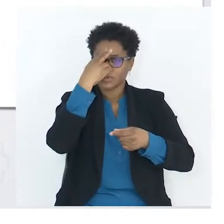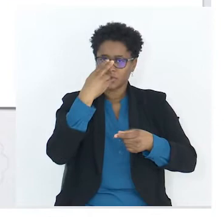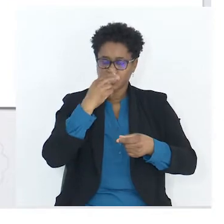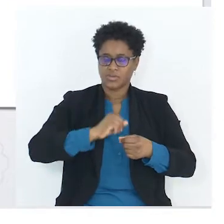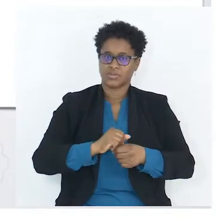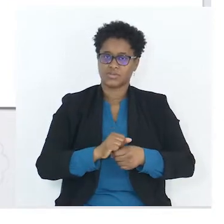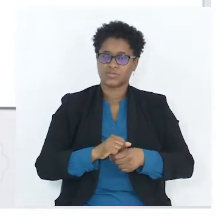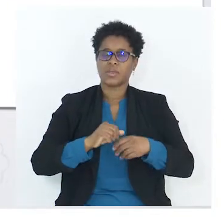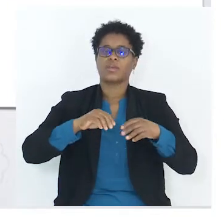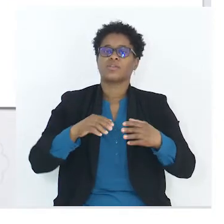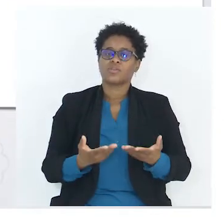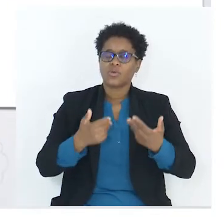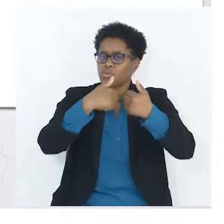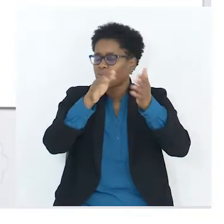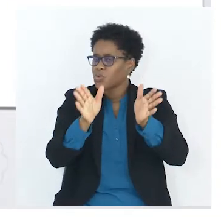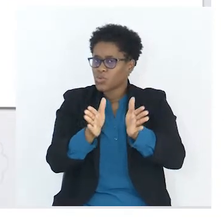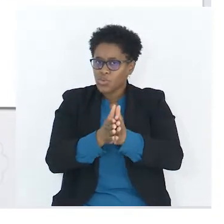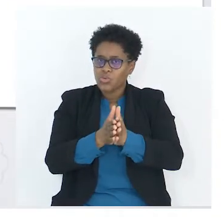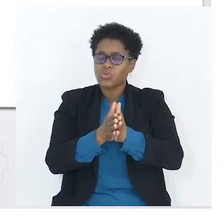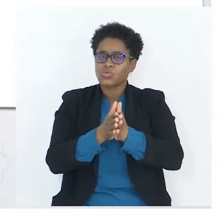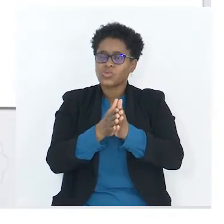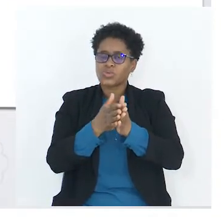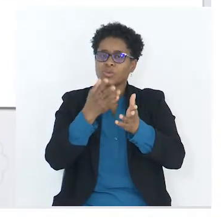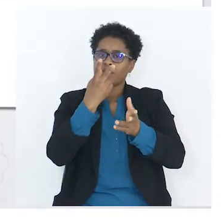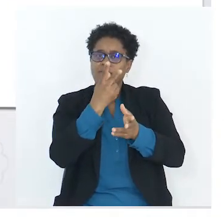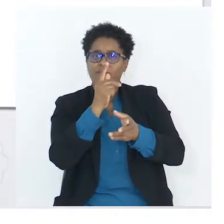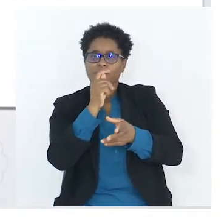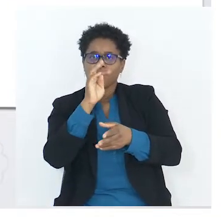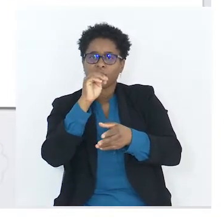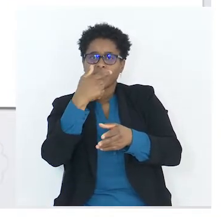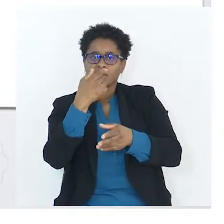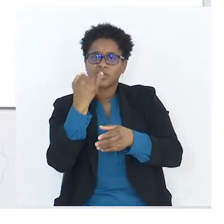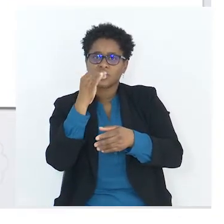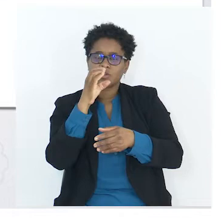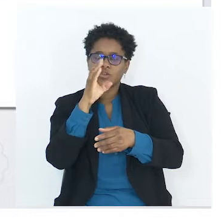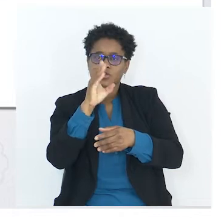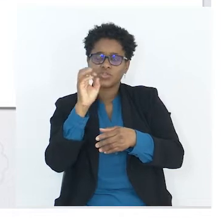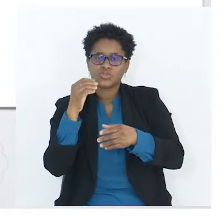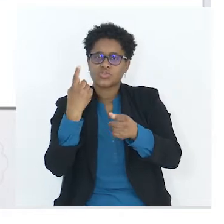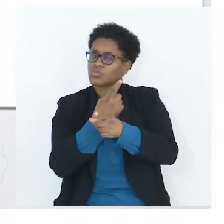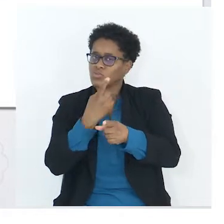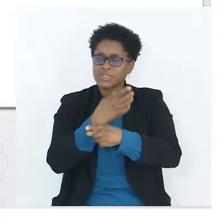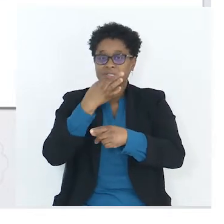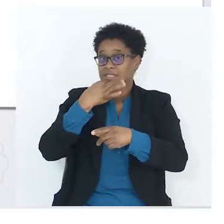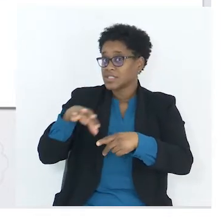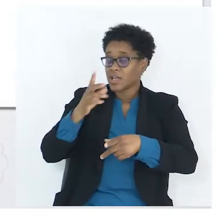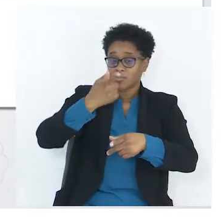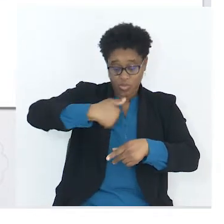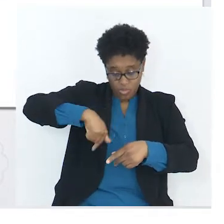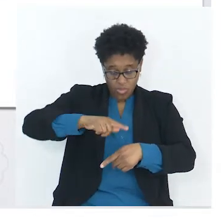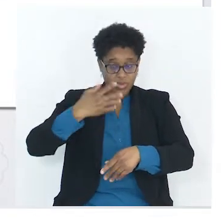São, então, todos os vestígios deixados pelos nossos antepassados, que podem